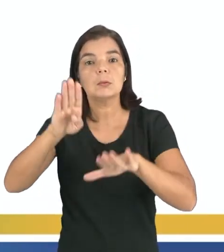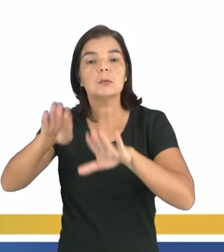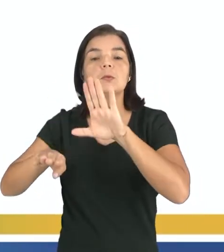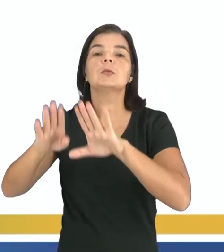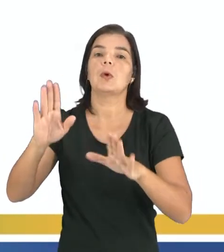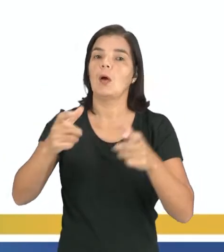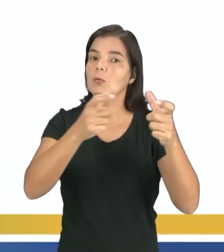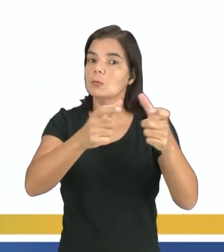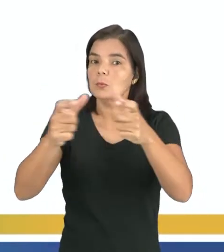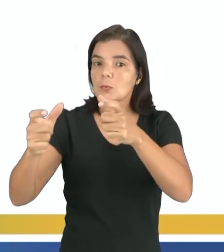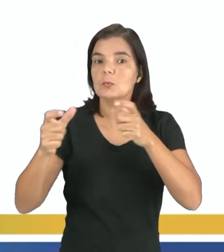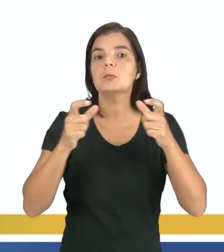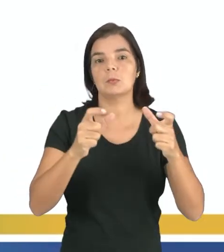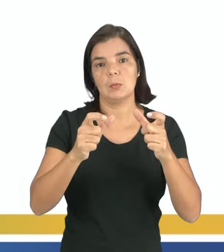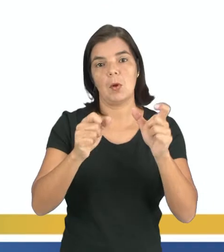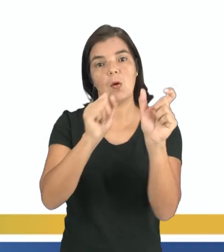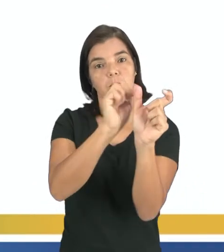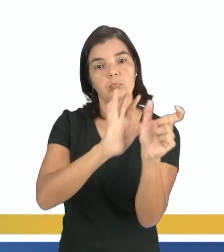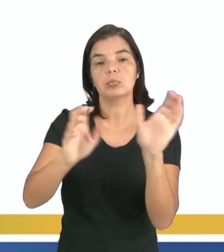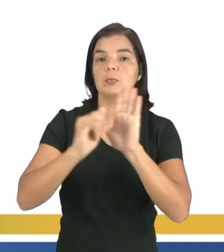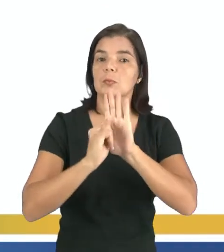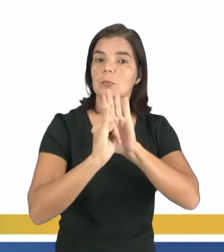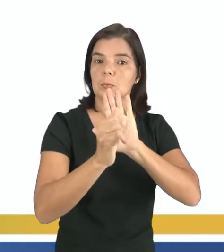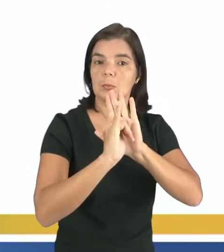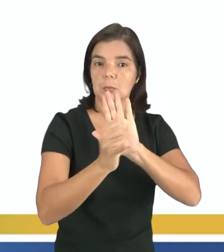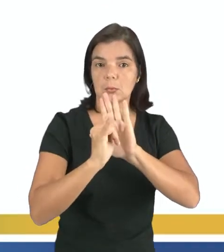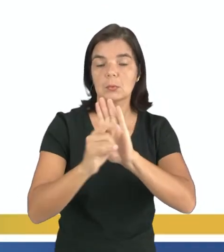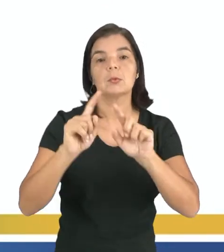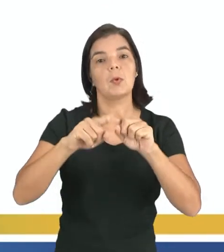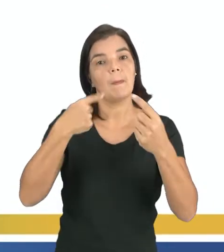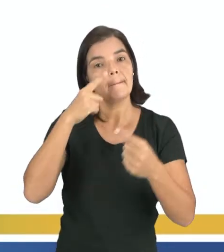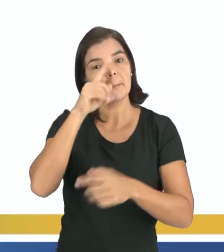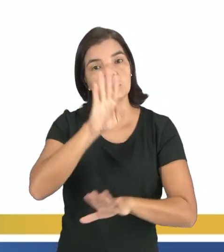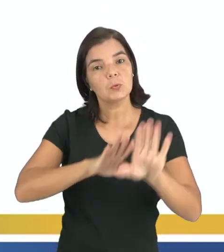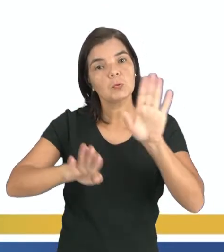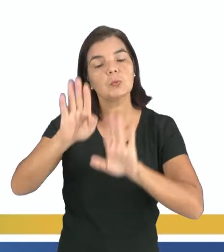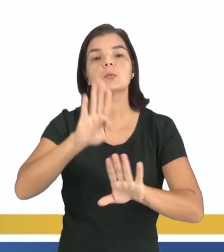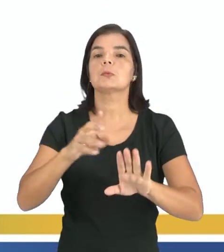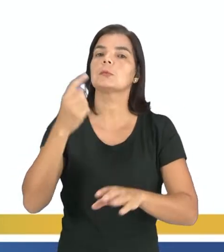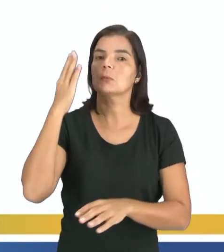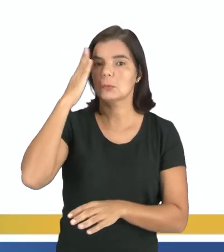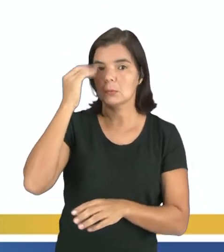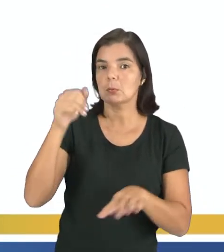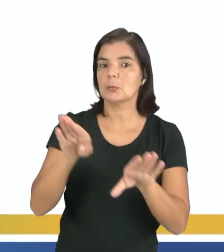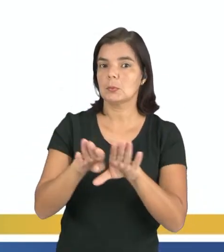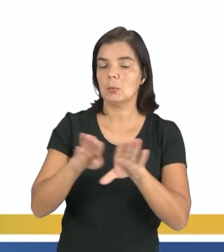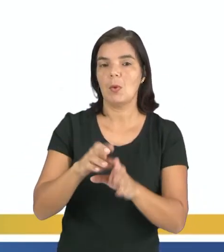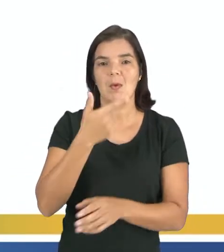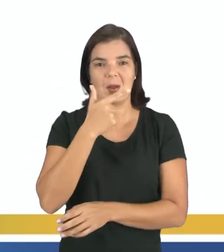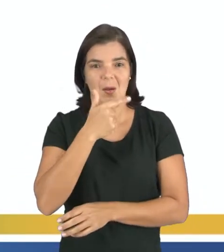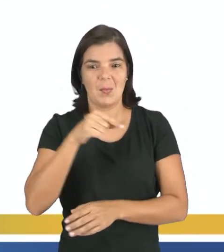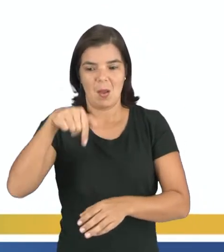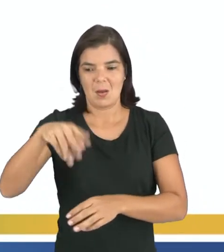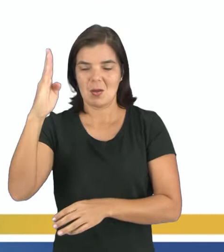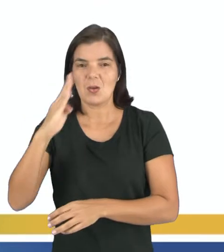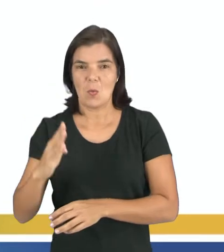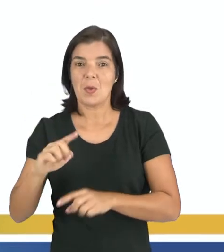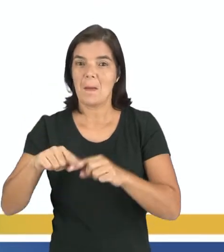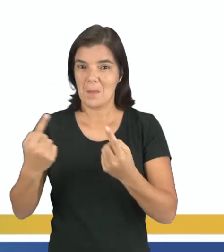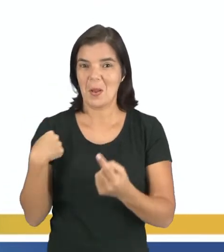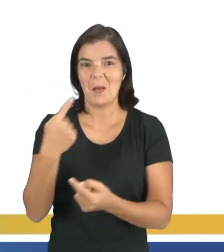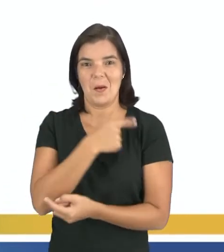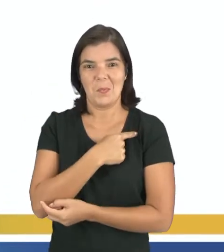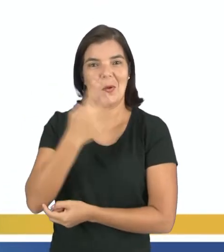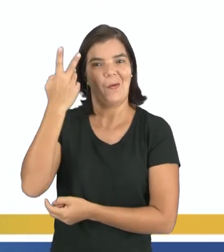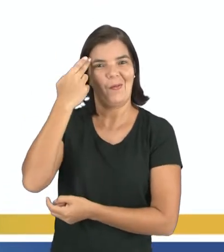do lugar que ela vai ser publicada, tá bom? Então, nós devemos também sempre considerar isso. Aquilo que é engraçado aqui no Brasil, que pra gente é